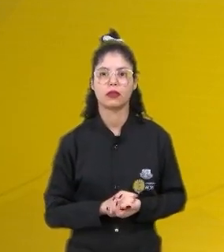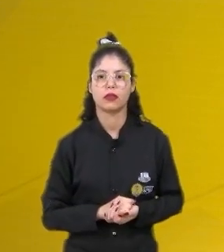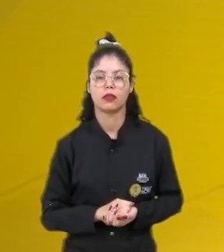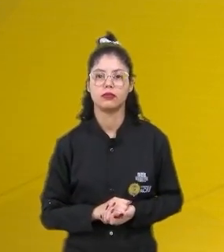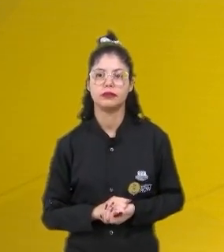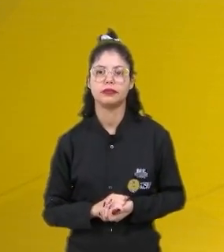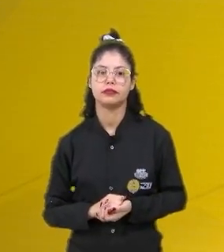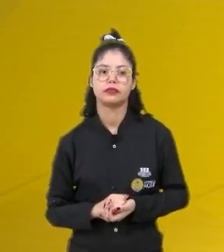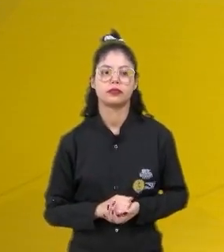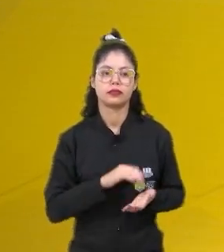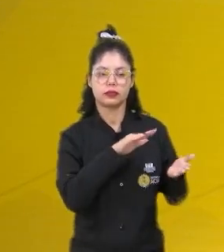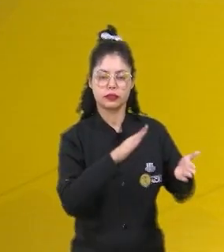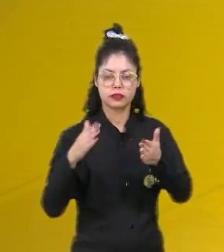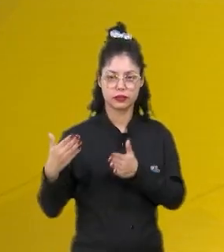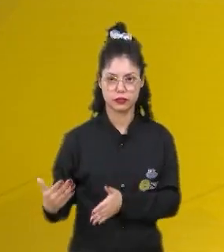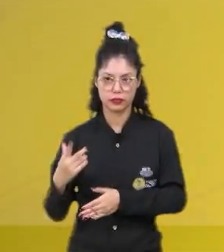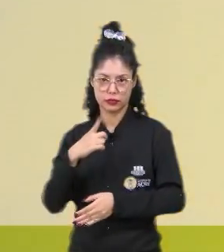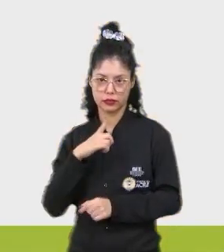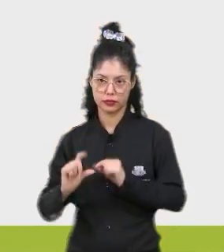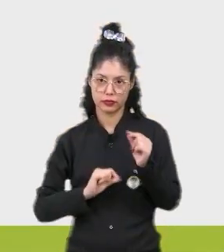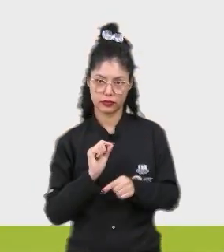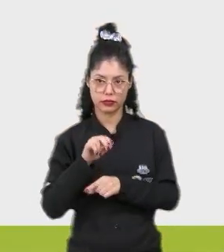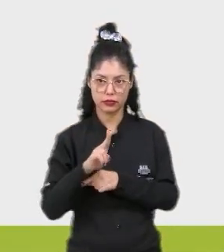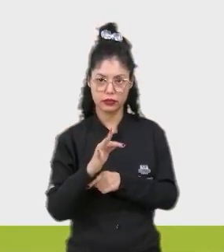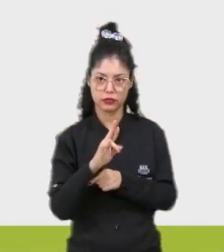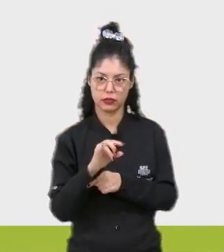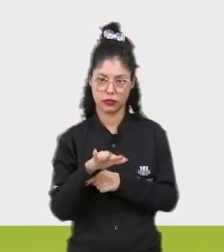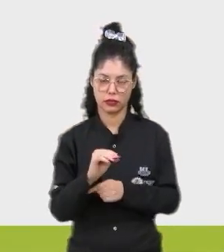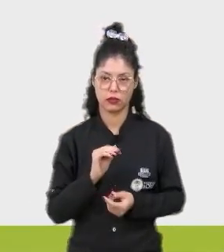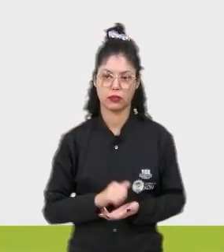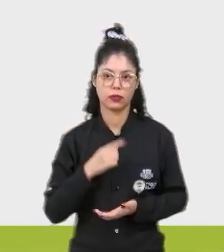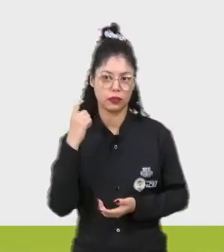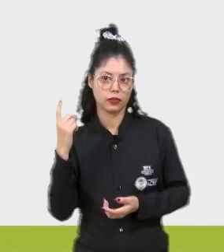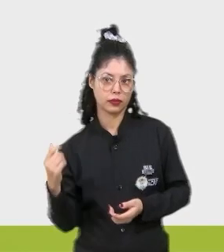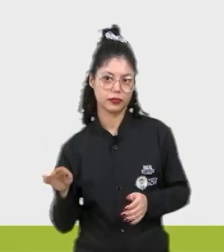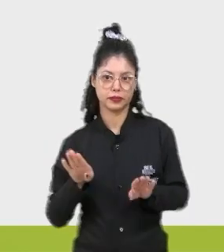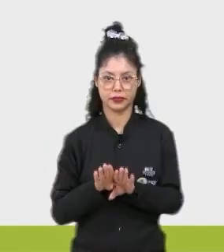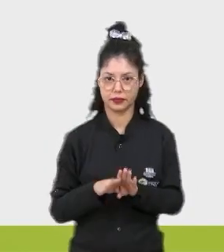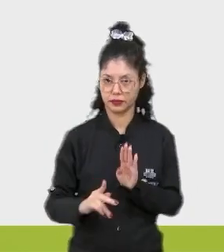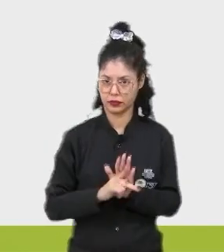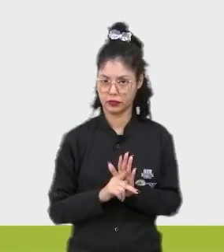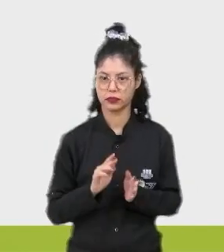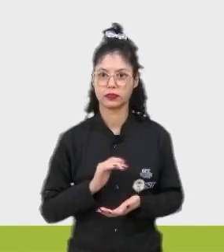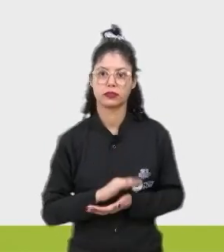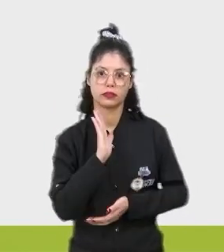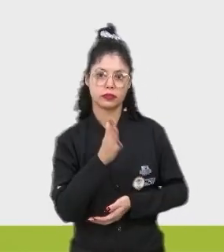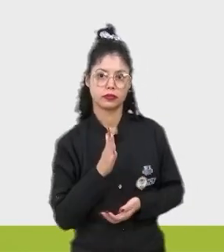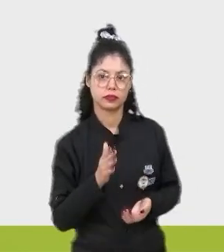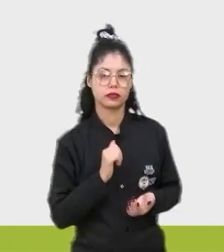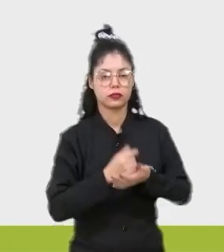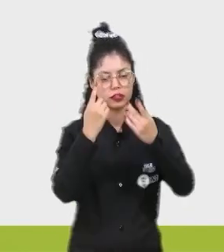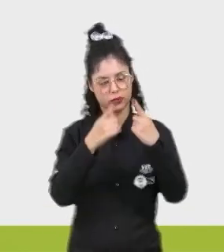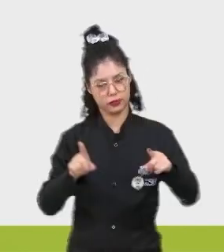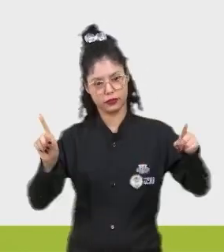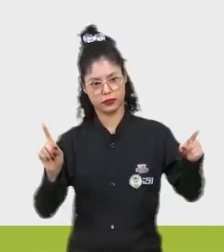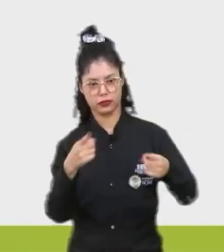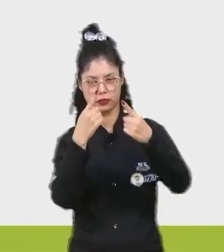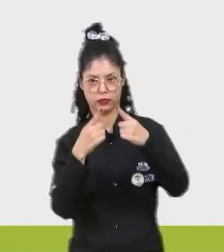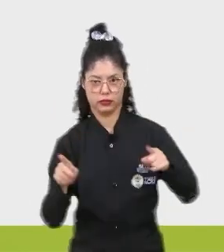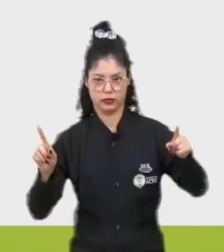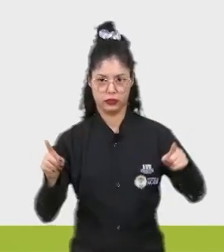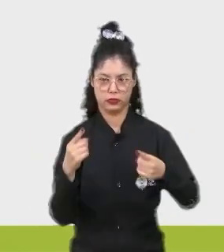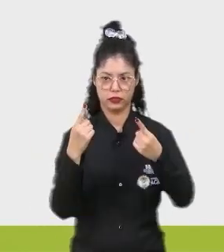disso, né, a gente temos aí o ultrassom, que também é um som que não é audível. Já sons musicais